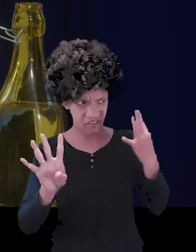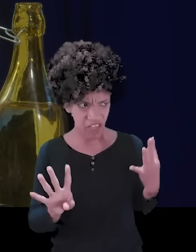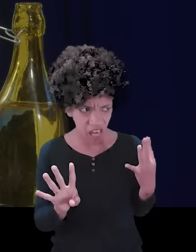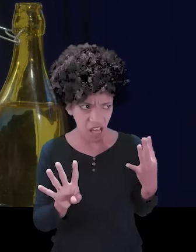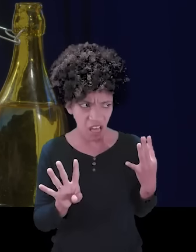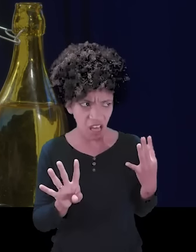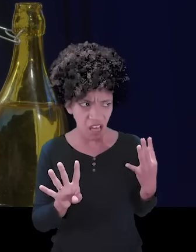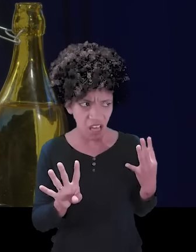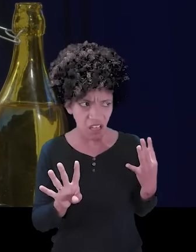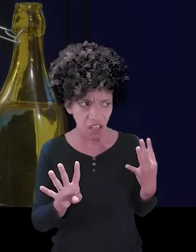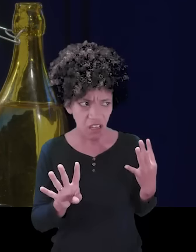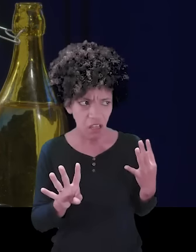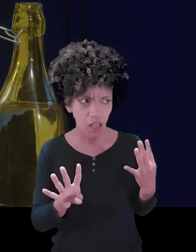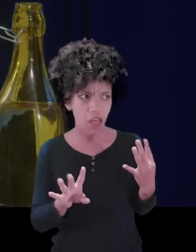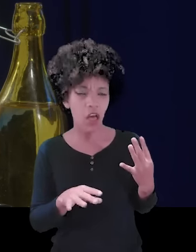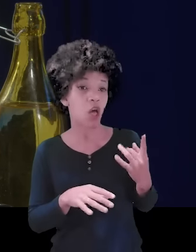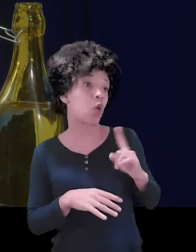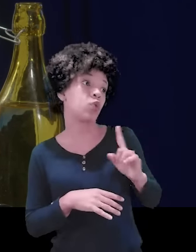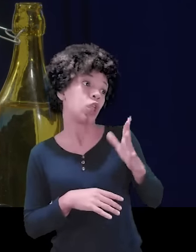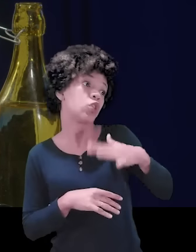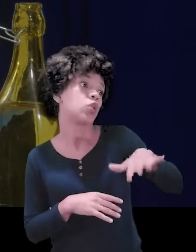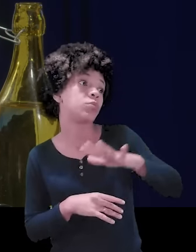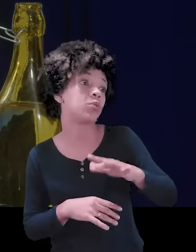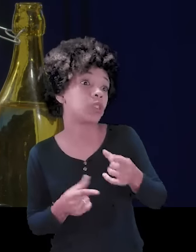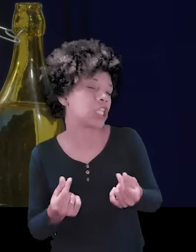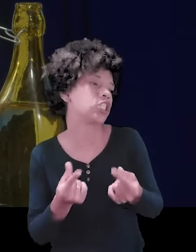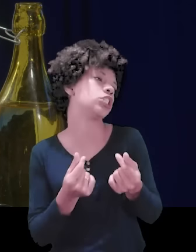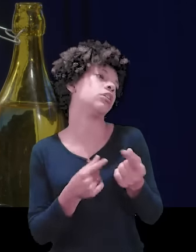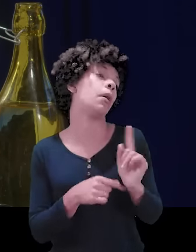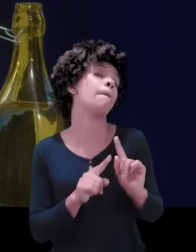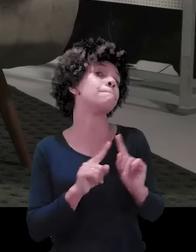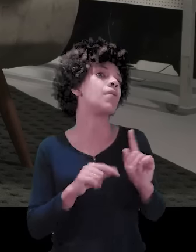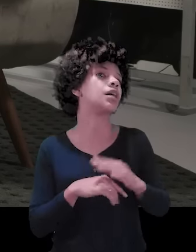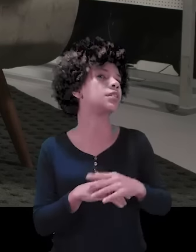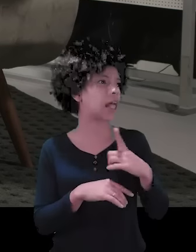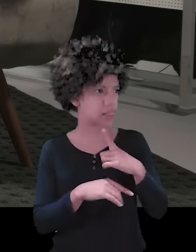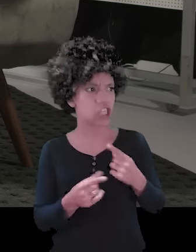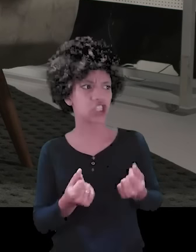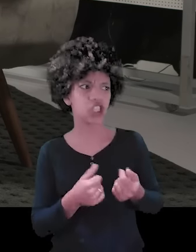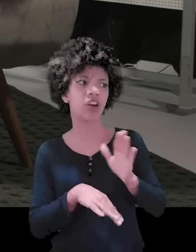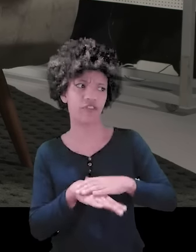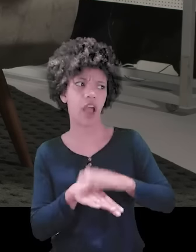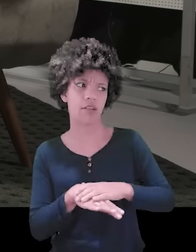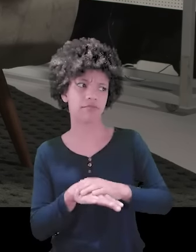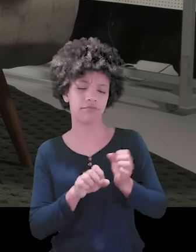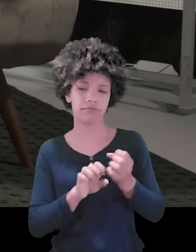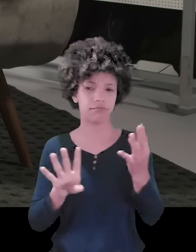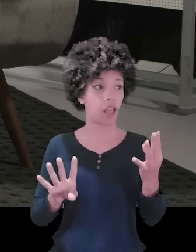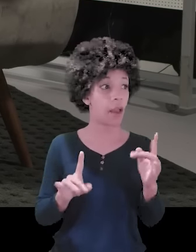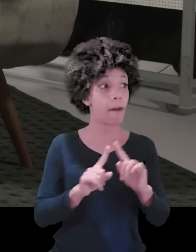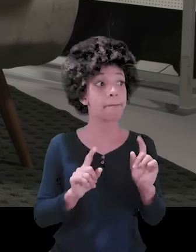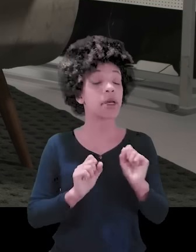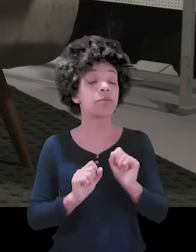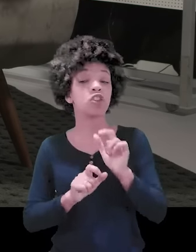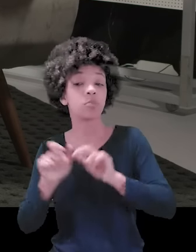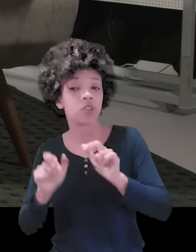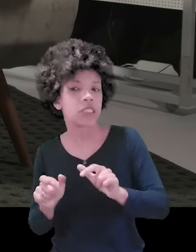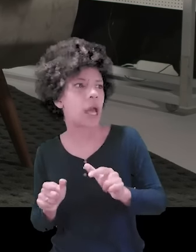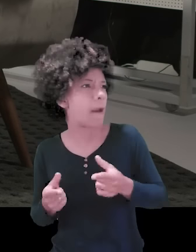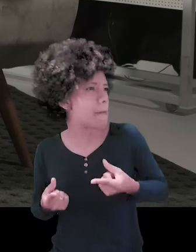fila se você não todo mundo sabe não Todo mundo quer dinheiro que tem dinheiro faz isso você pode ser